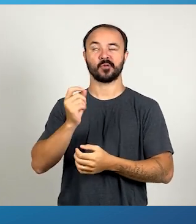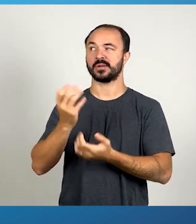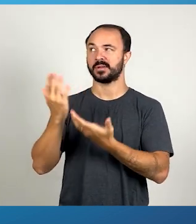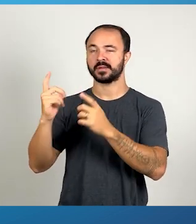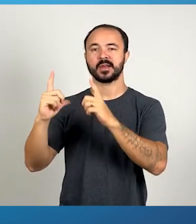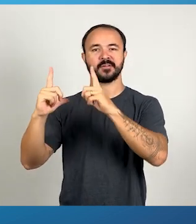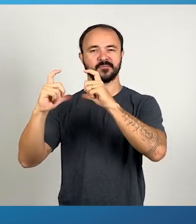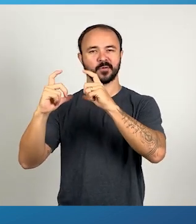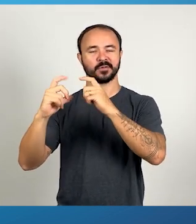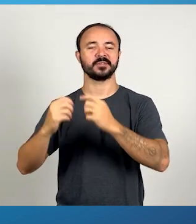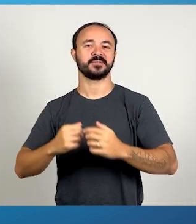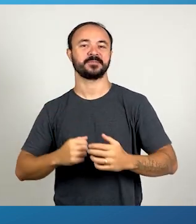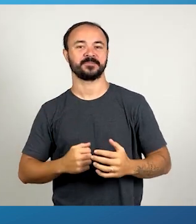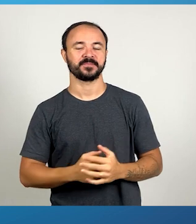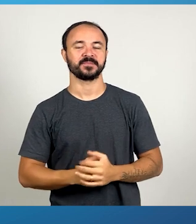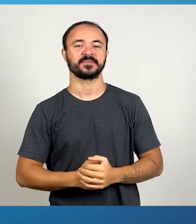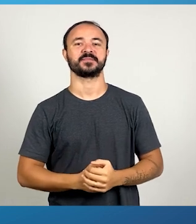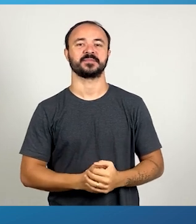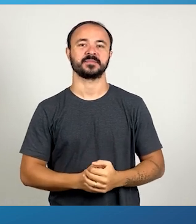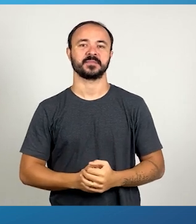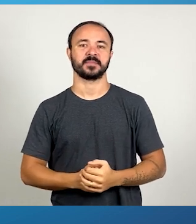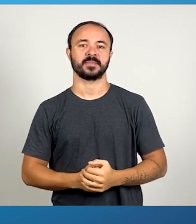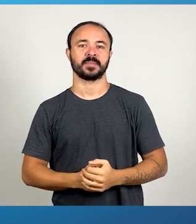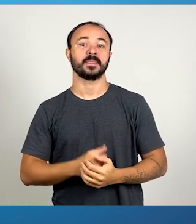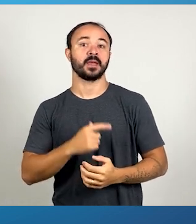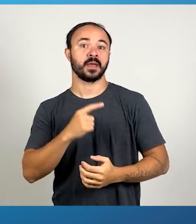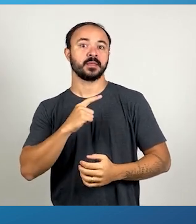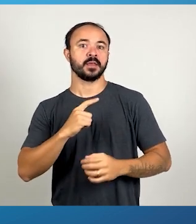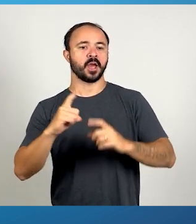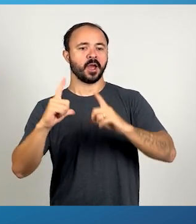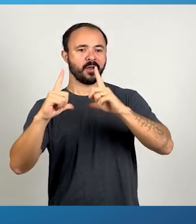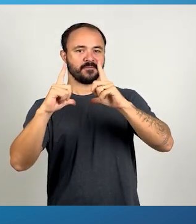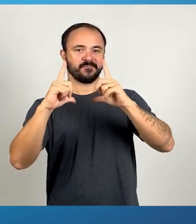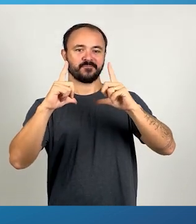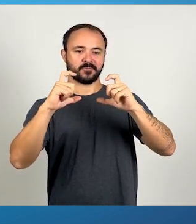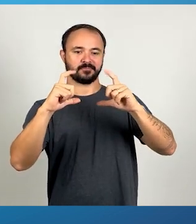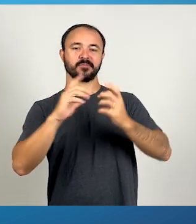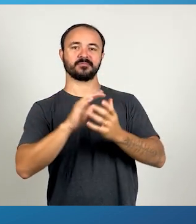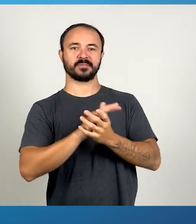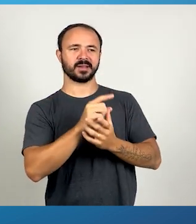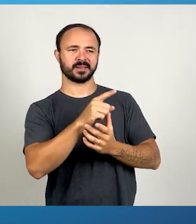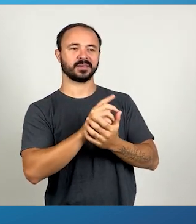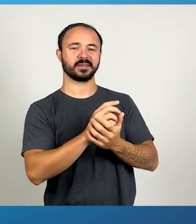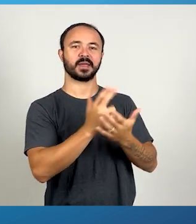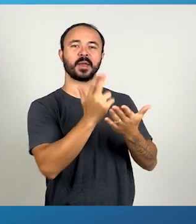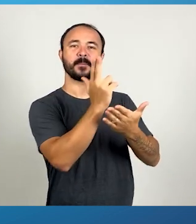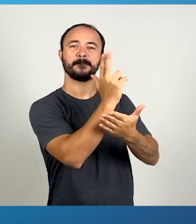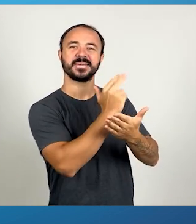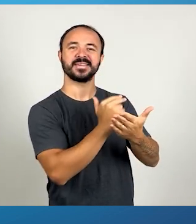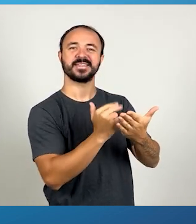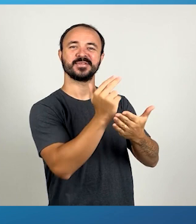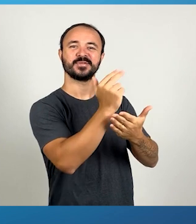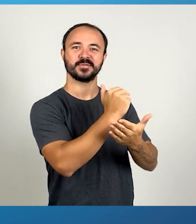quadro de Mona Lisa, fotografia de pessoas sentadas na porta, tá?